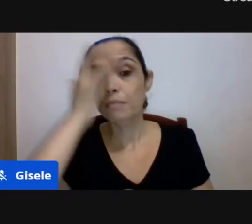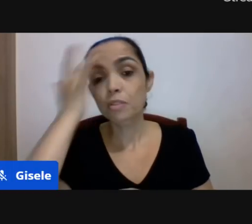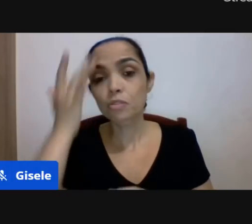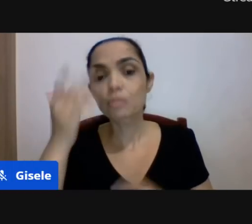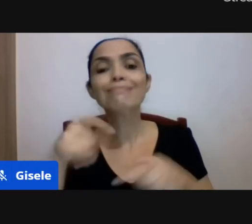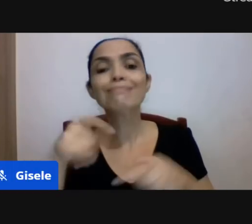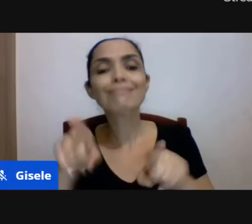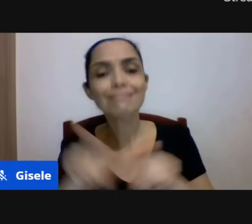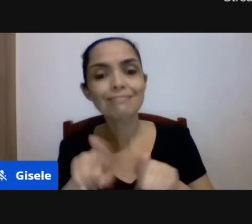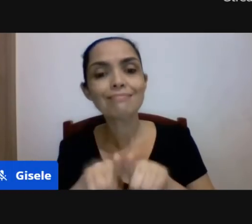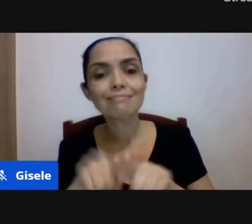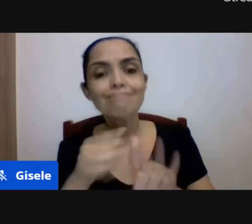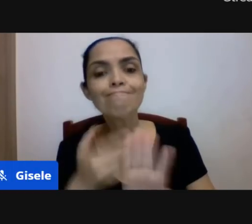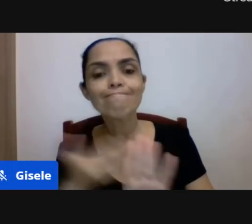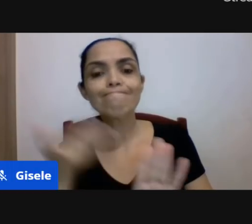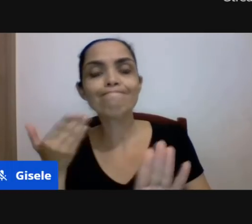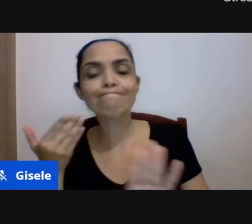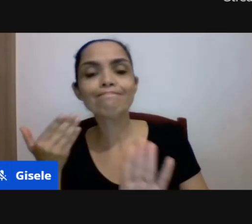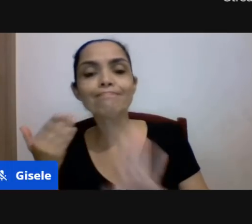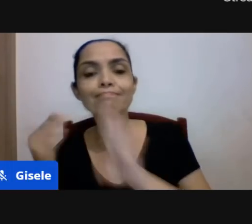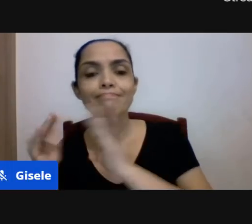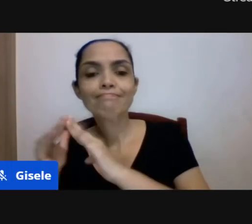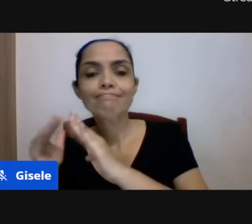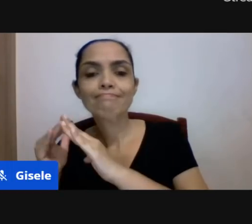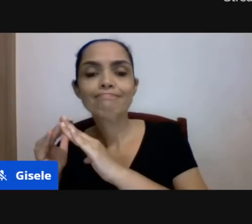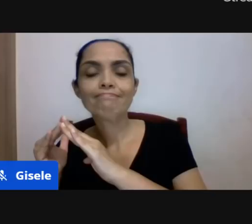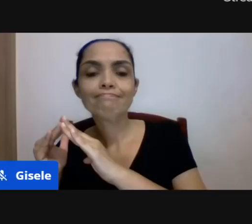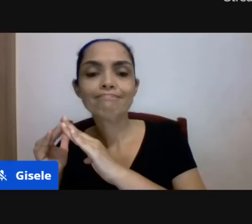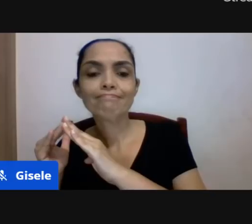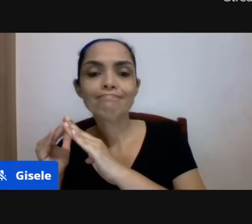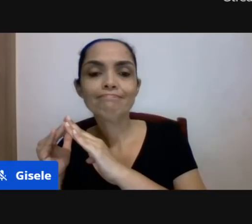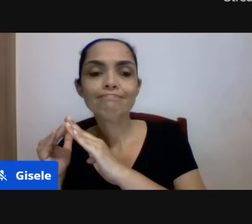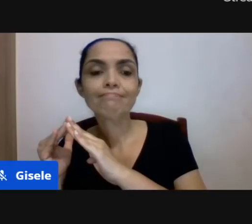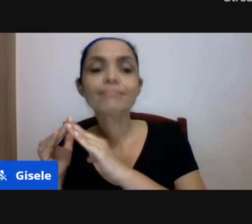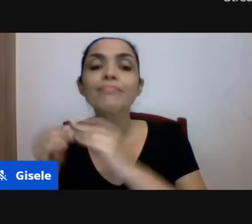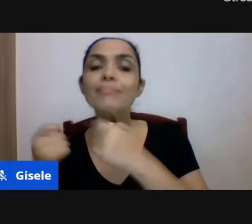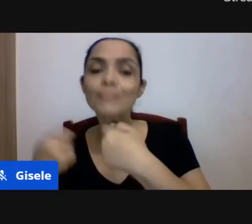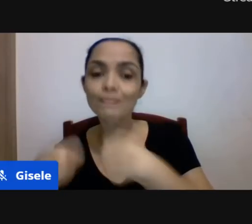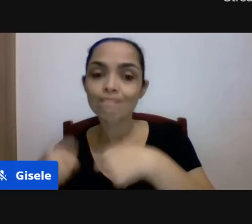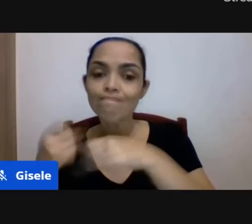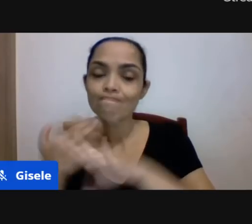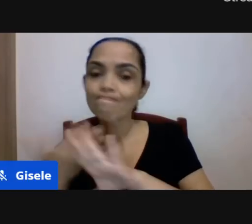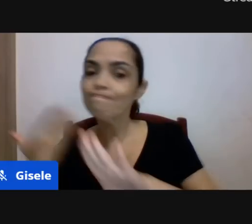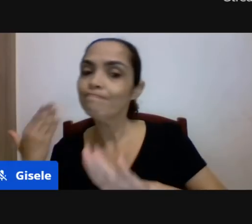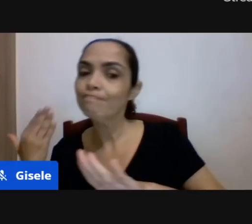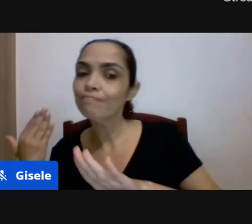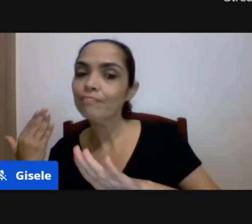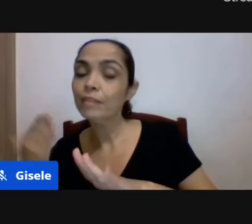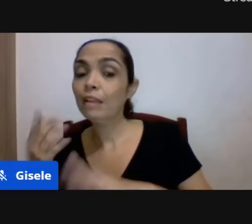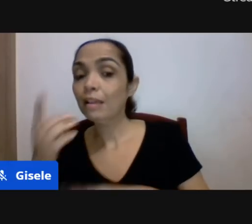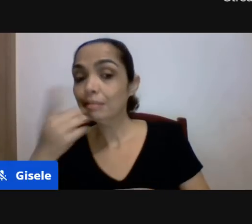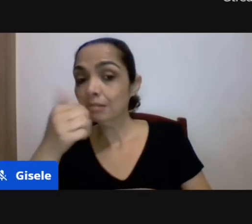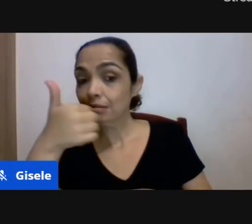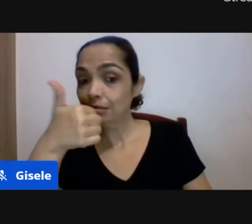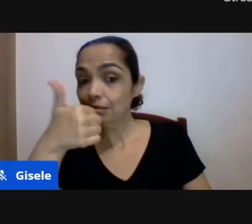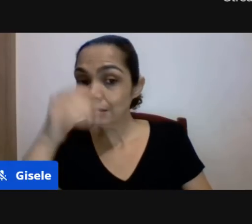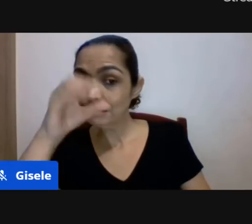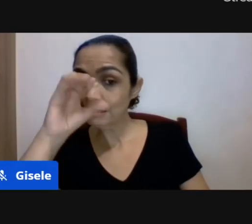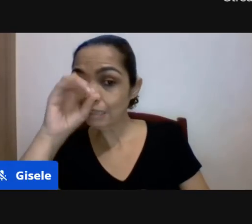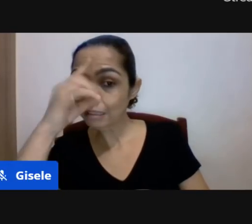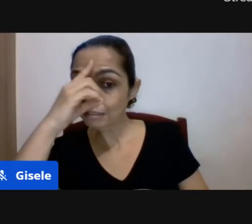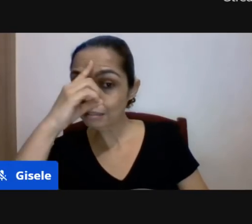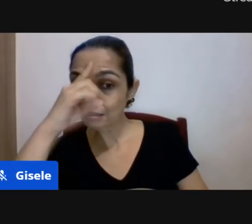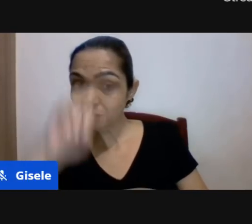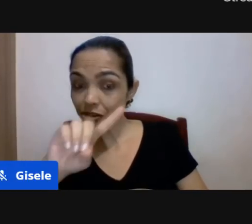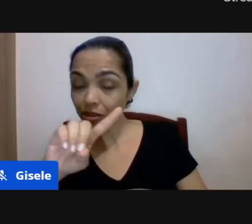ainda que ela seja assintomática. E aí, essa pessoa ela deve ser isolada 10 dias também, mas a partir da data